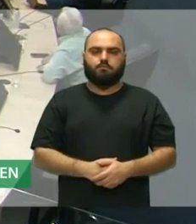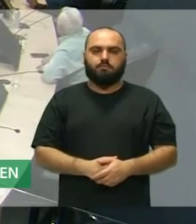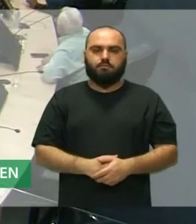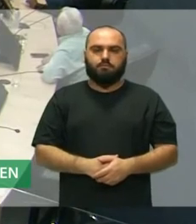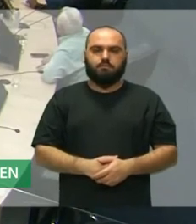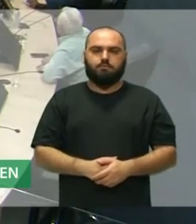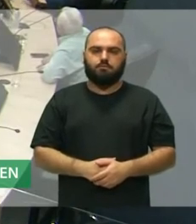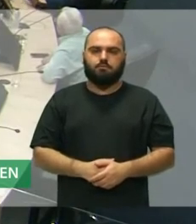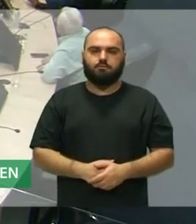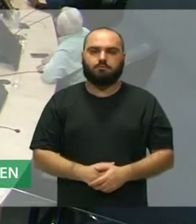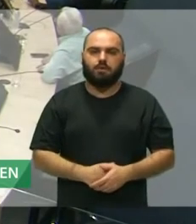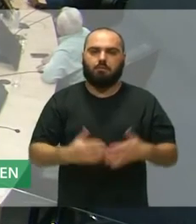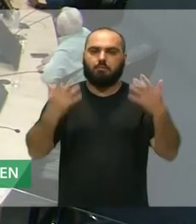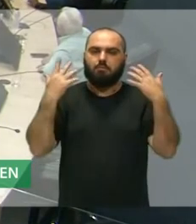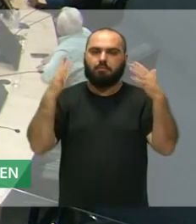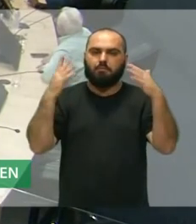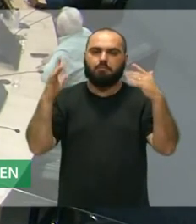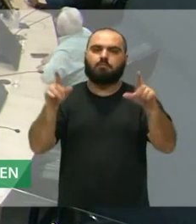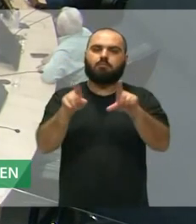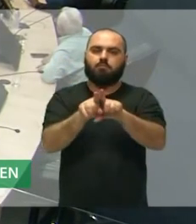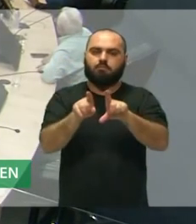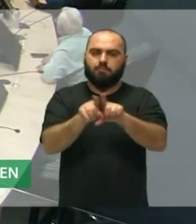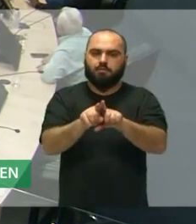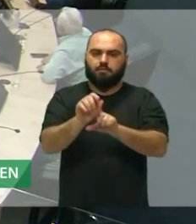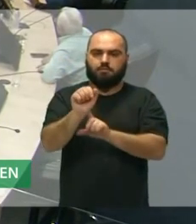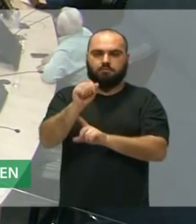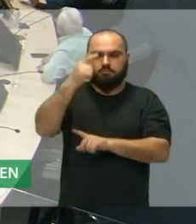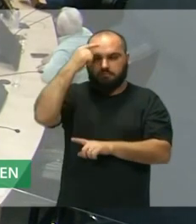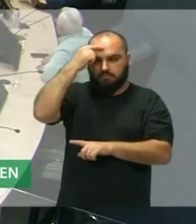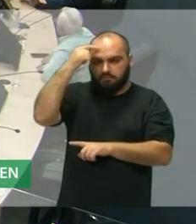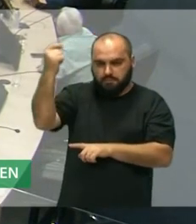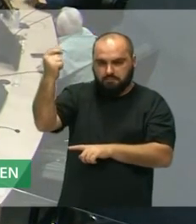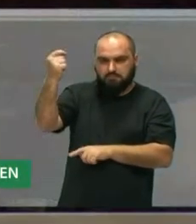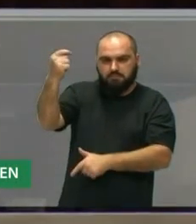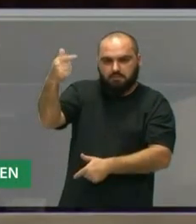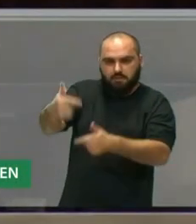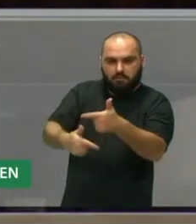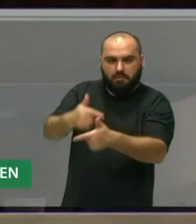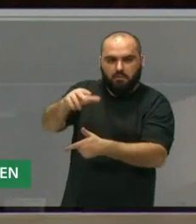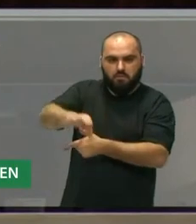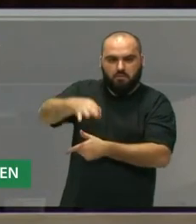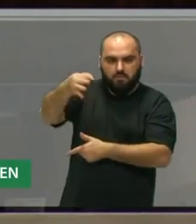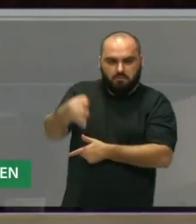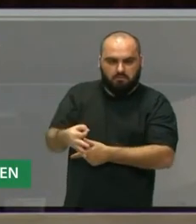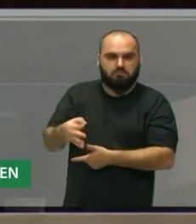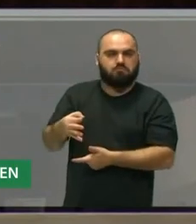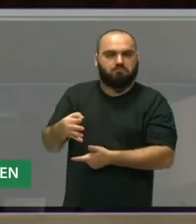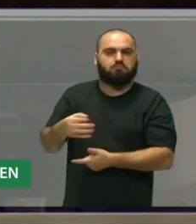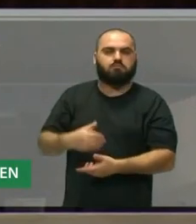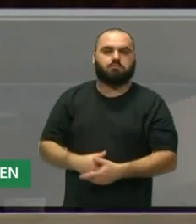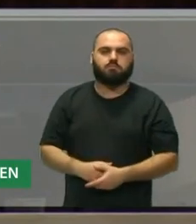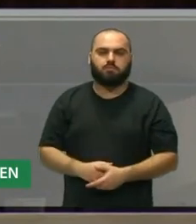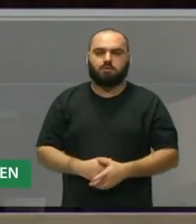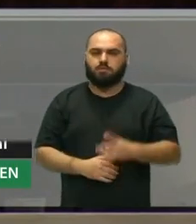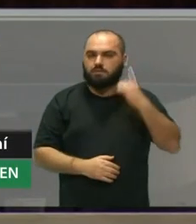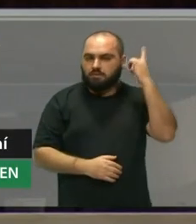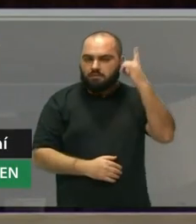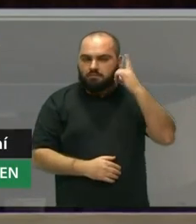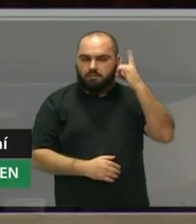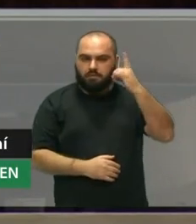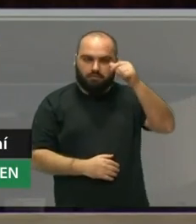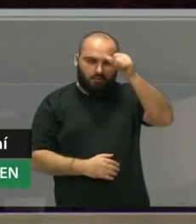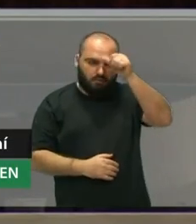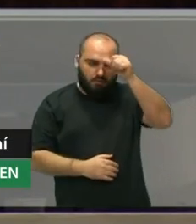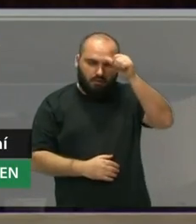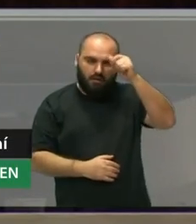Quero parabenizar também Rubens Angioletti pela condição dos trabalhos, né? A deputada Ana